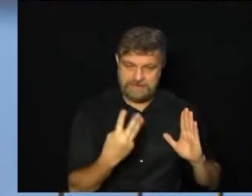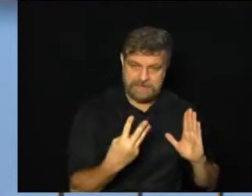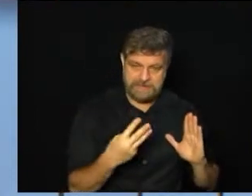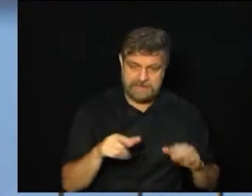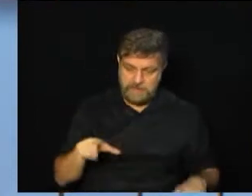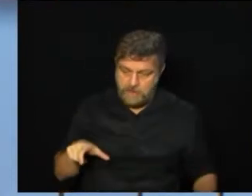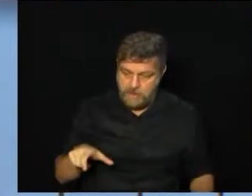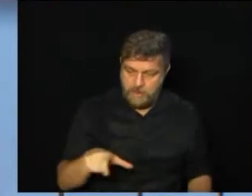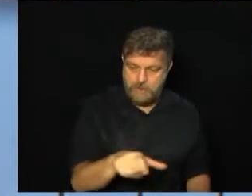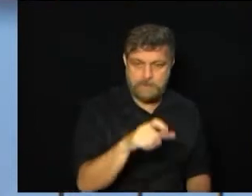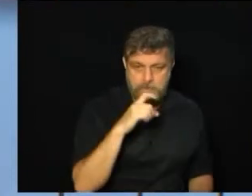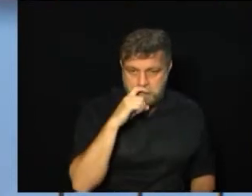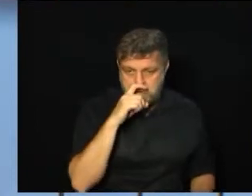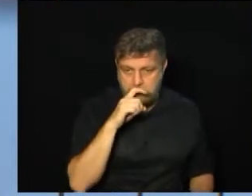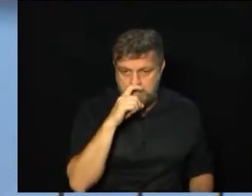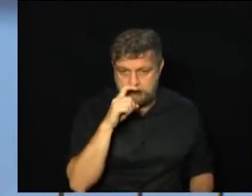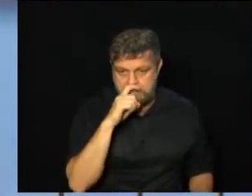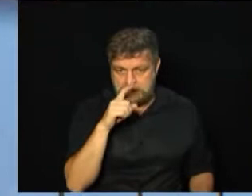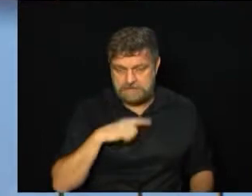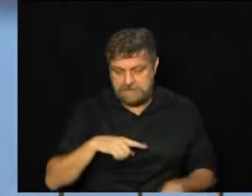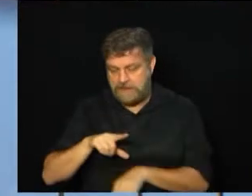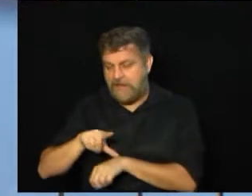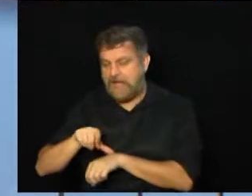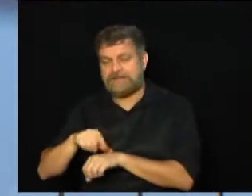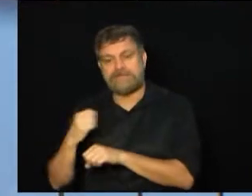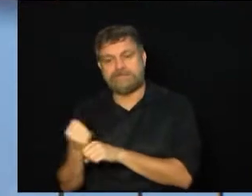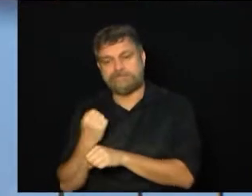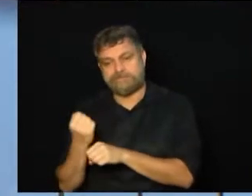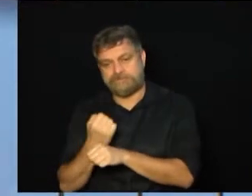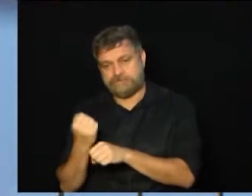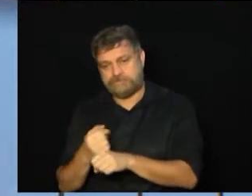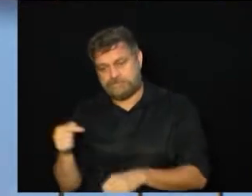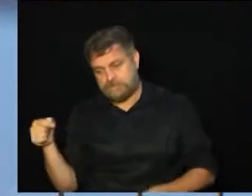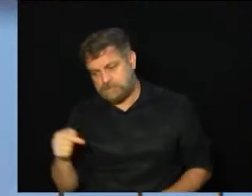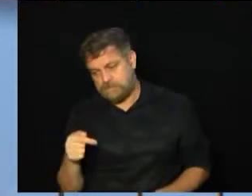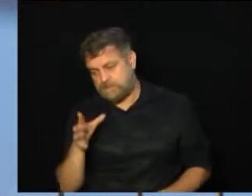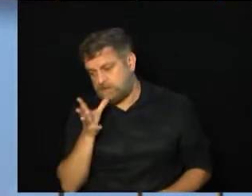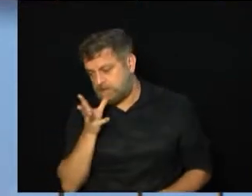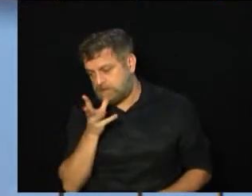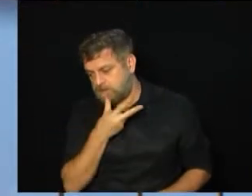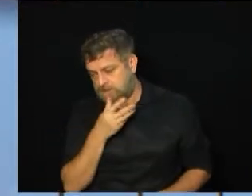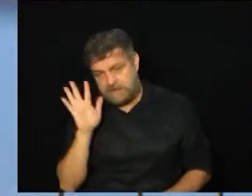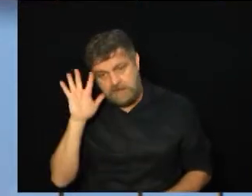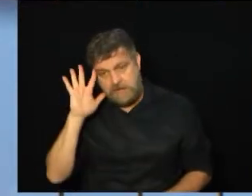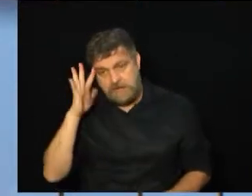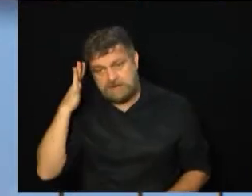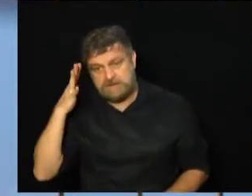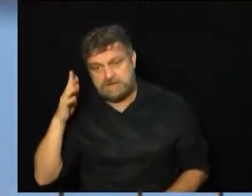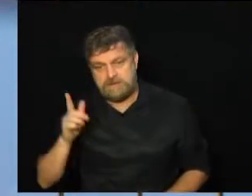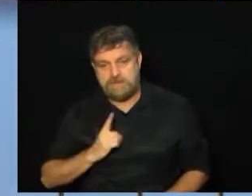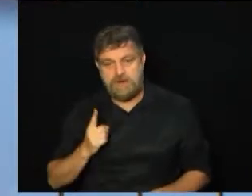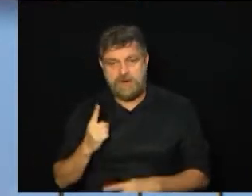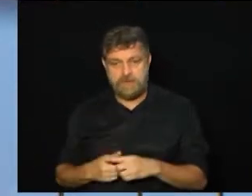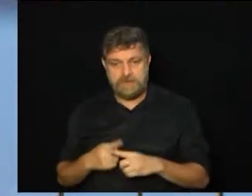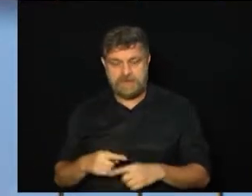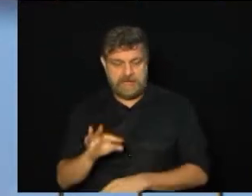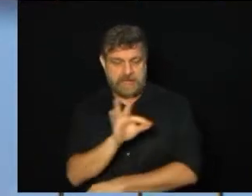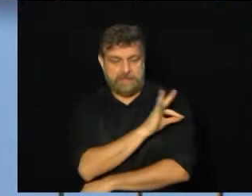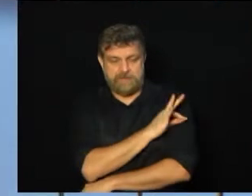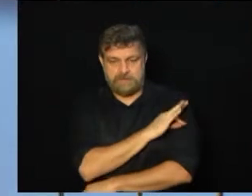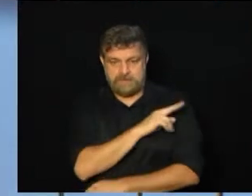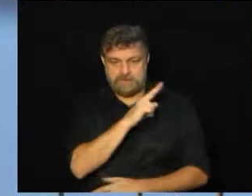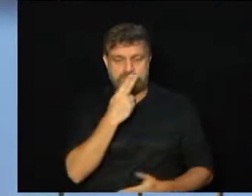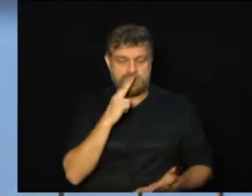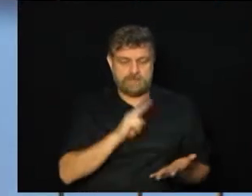corredor Ouro Verde do BRT por atraso nas obras daquele trecho. A decisão foi tomada após a prefeitura notificar